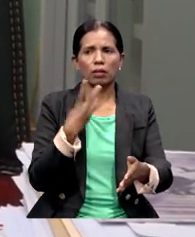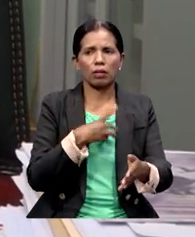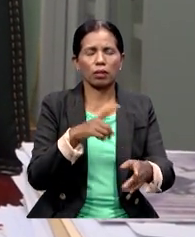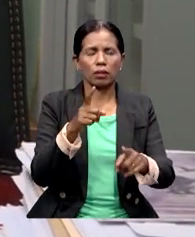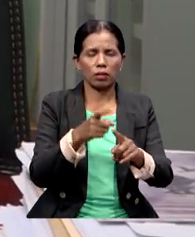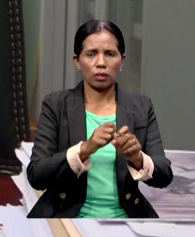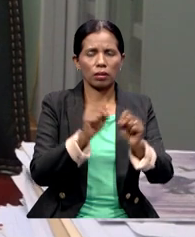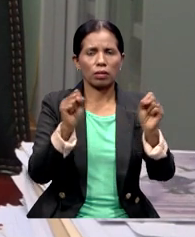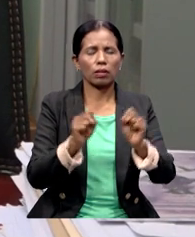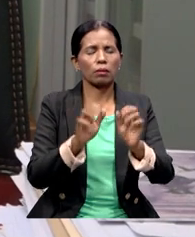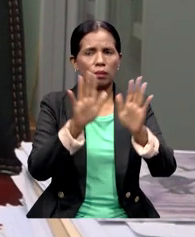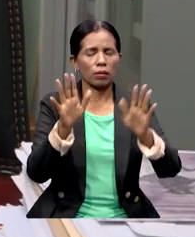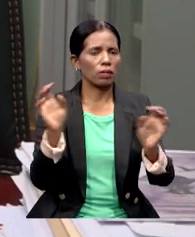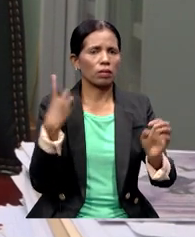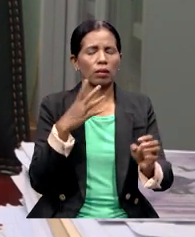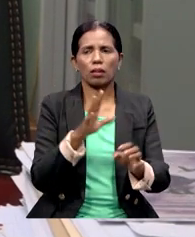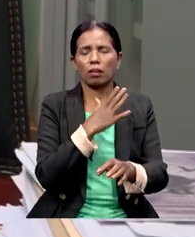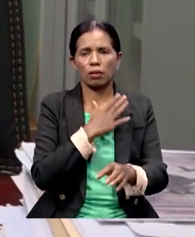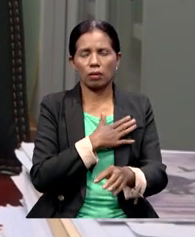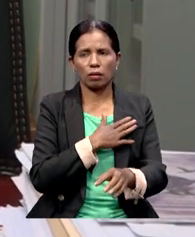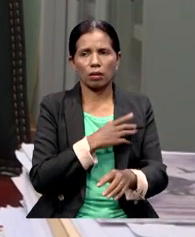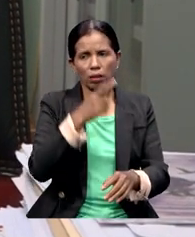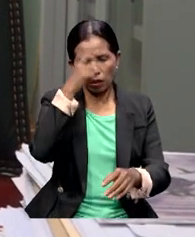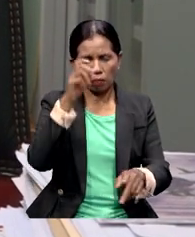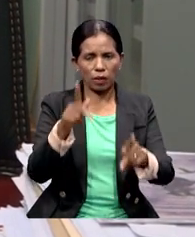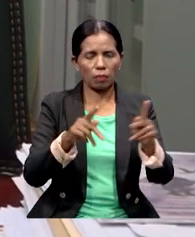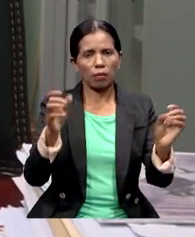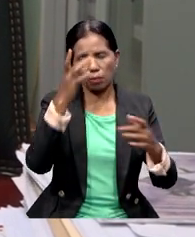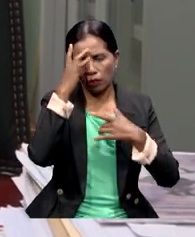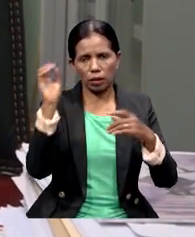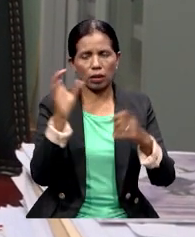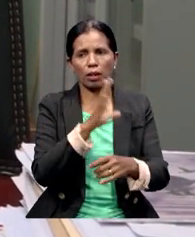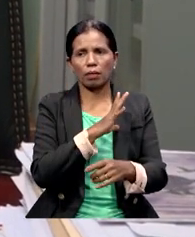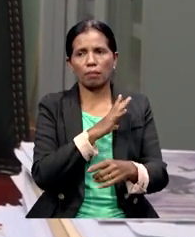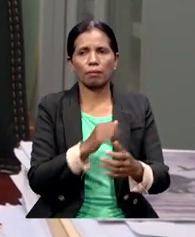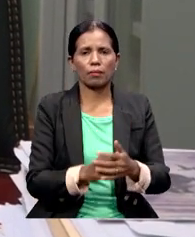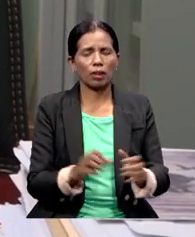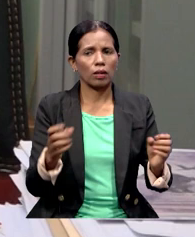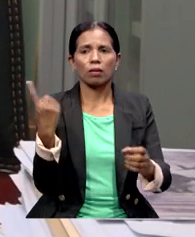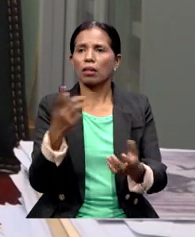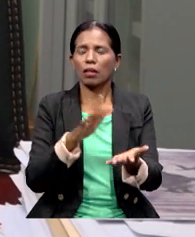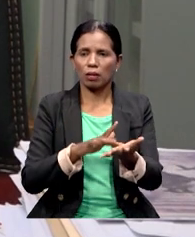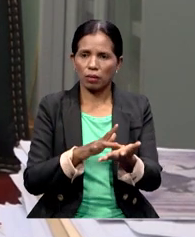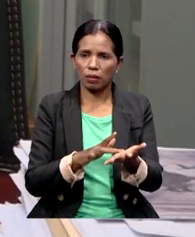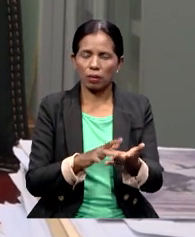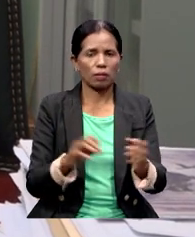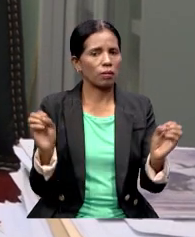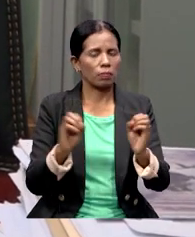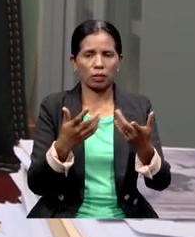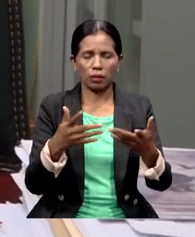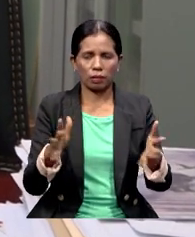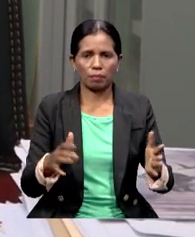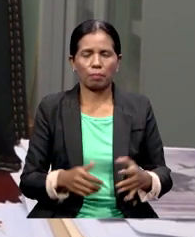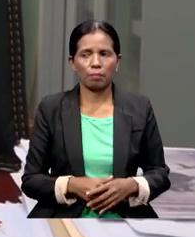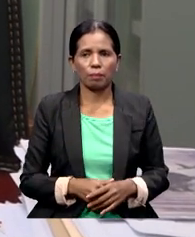ou feriado lá também é uma mora se la hein e nela os ai moro de regente mos la hein regente